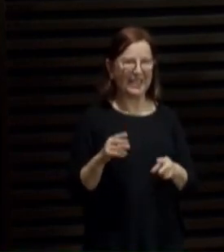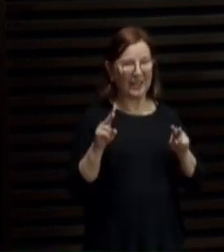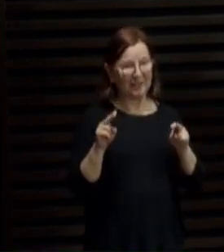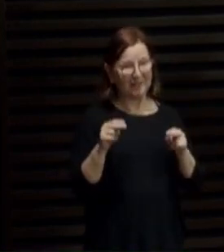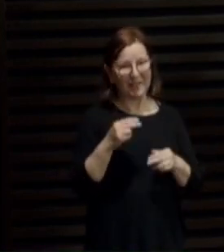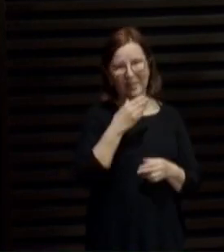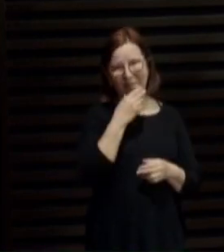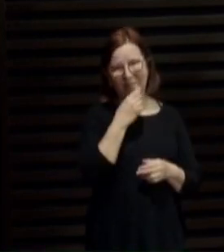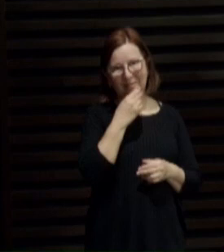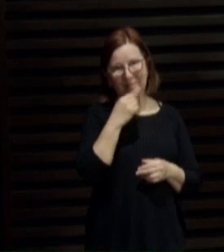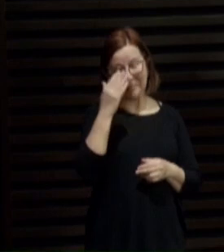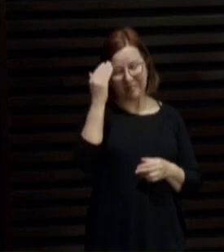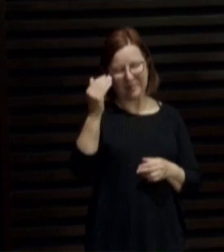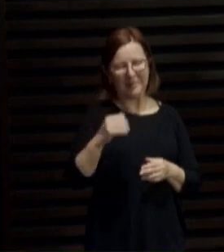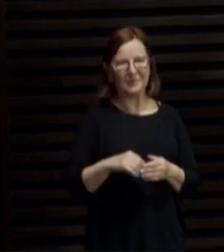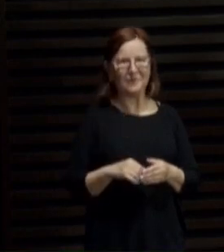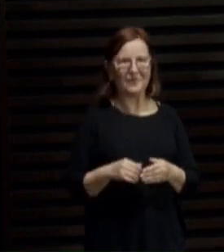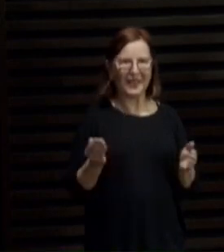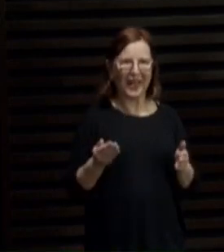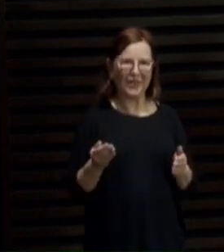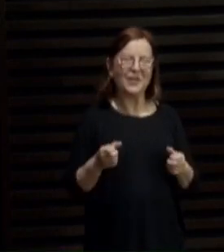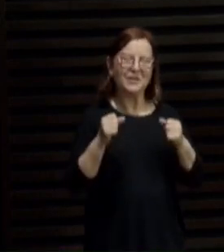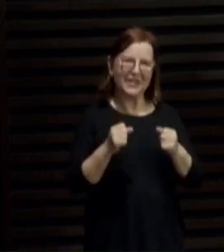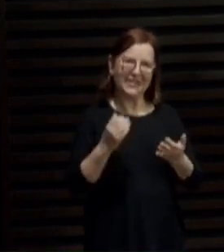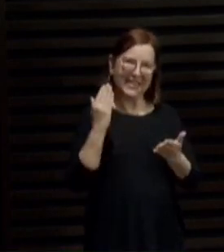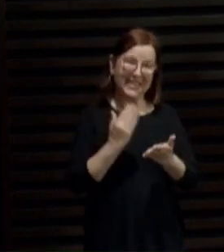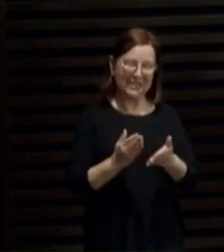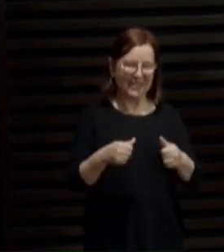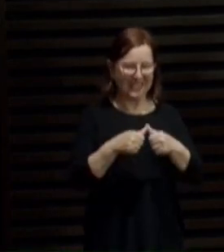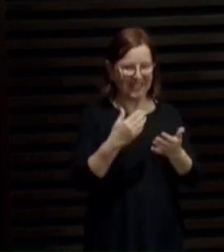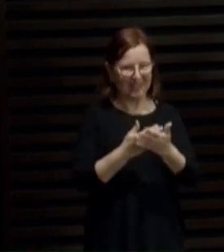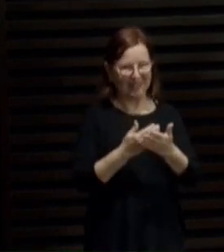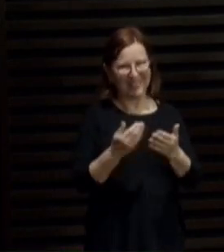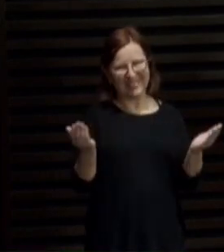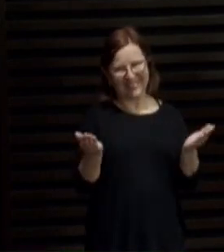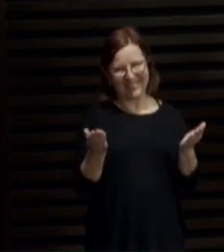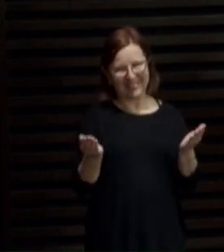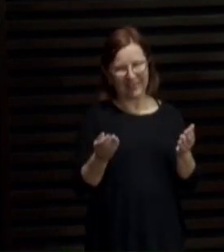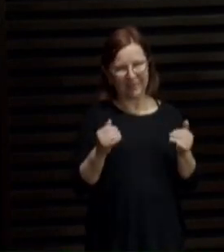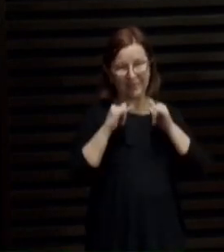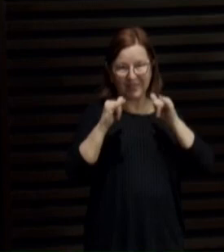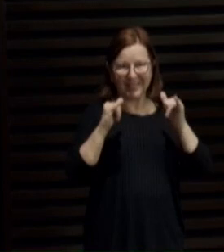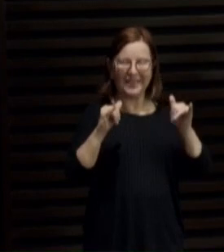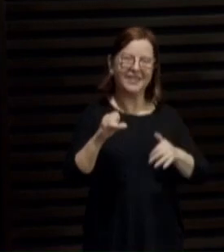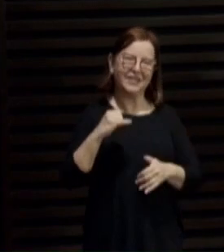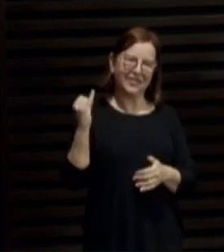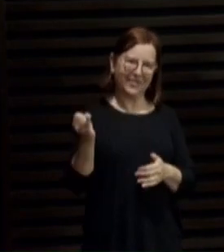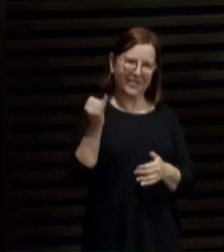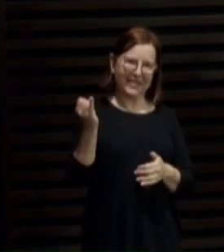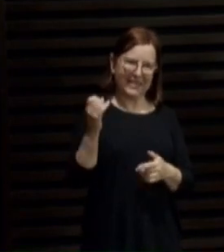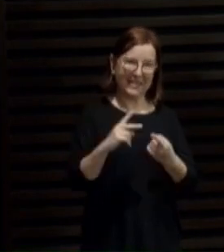Então, aqui nós queríamos terminar o nosso estudo hoje, dizendo da importância